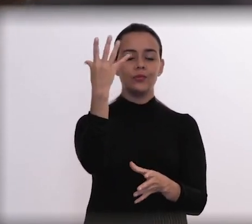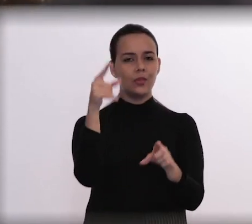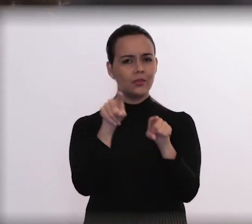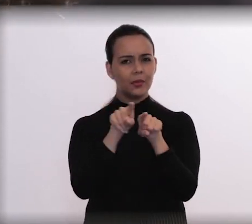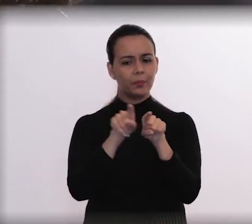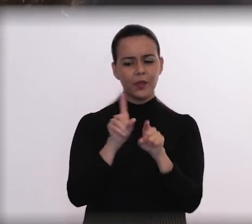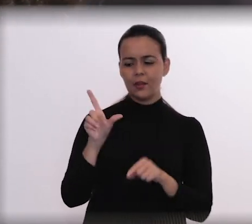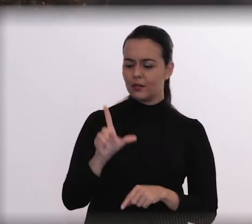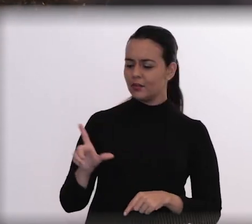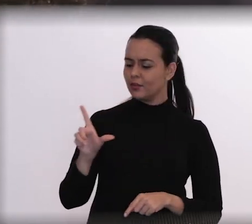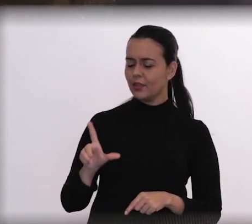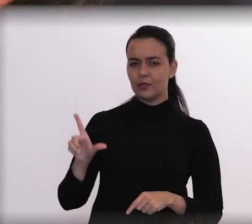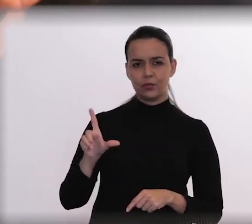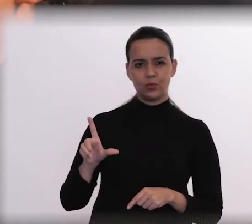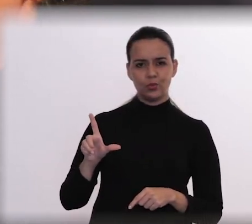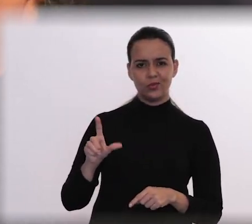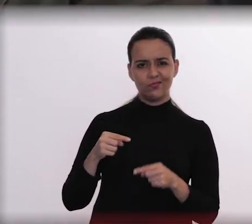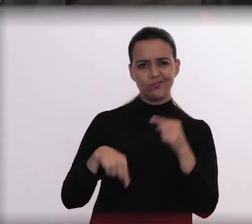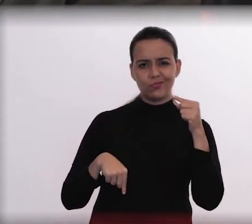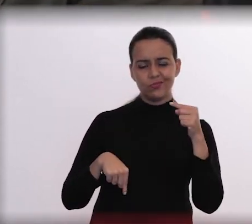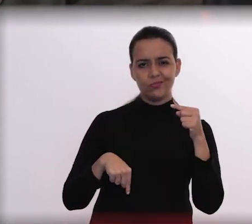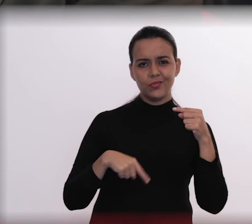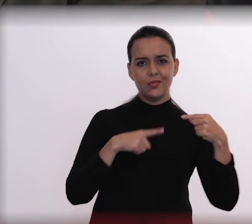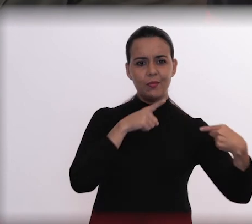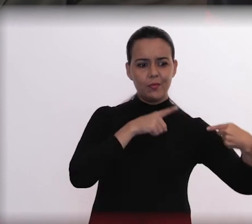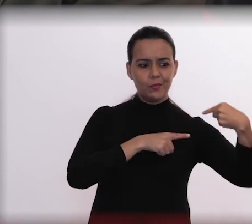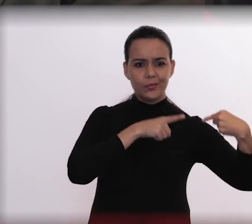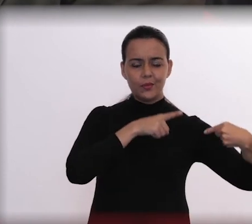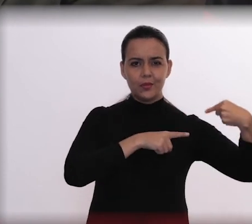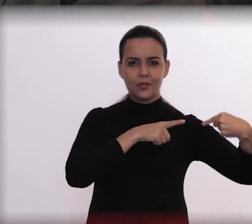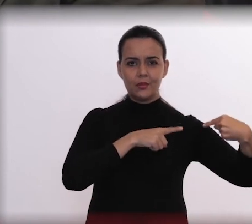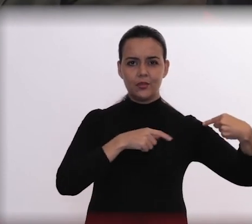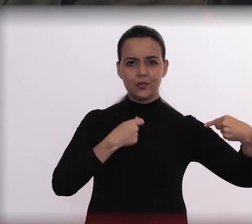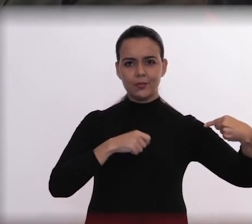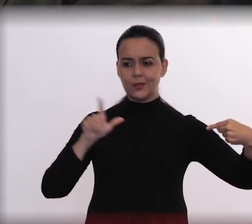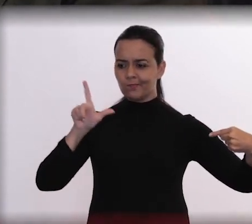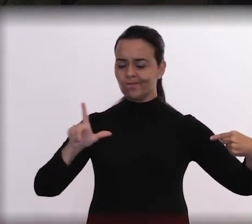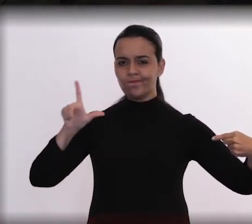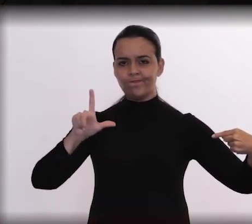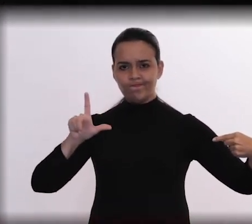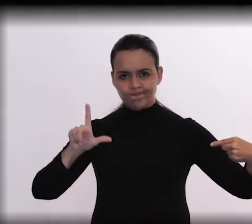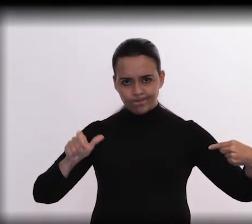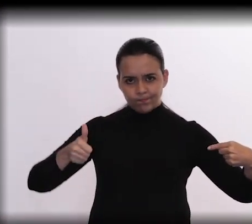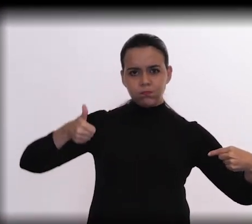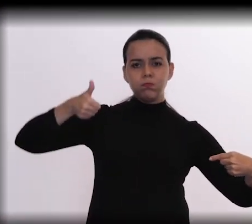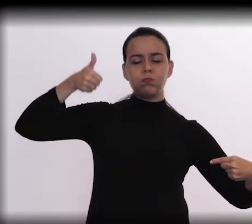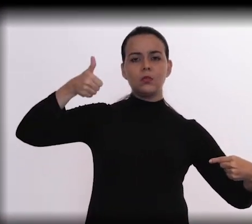política, não é? O simples fato de ela existir é uma demonstração de resistência, né?